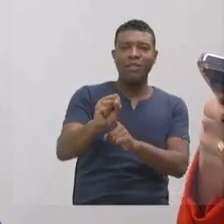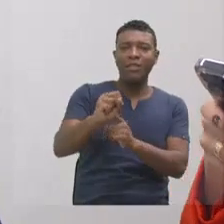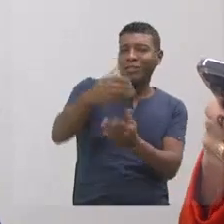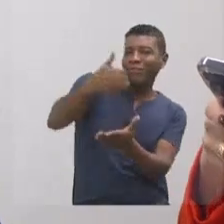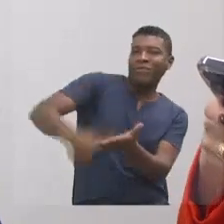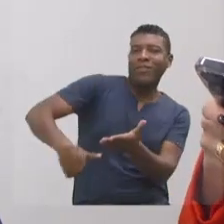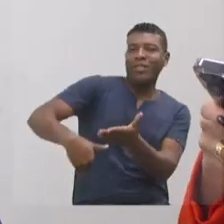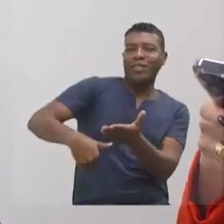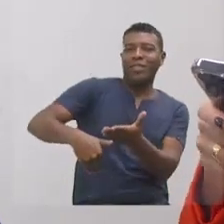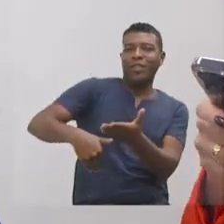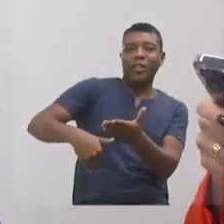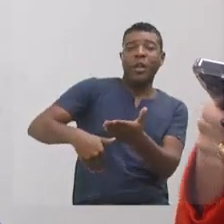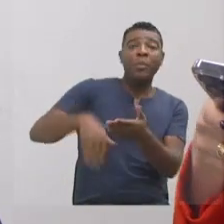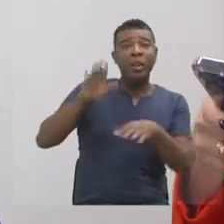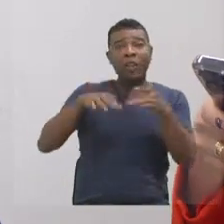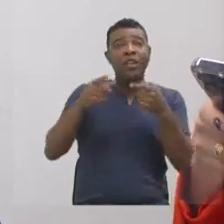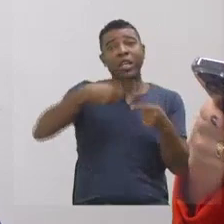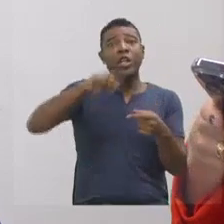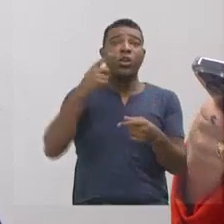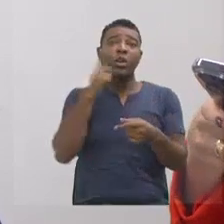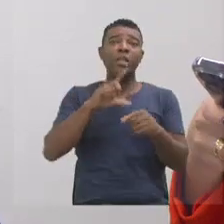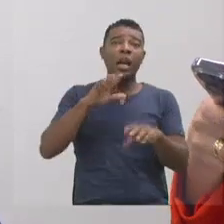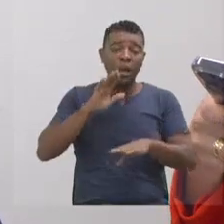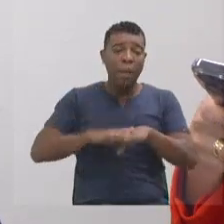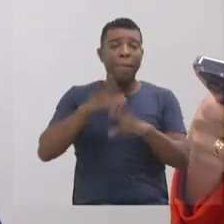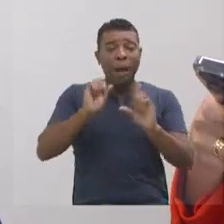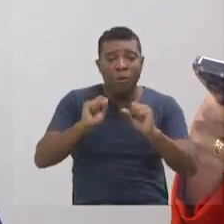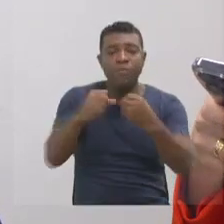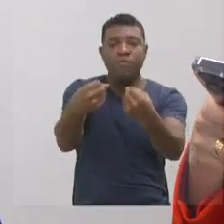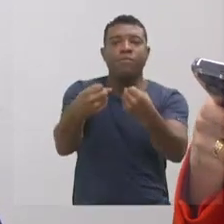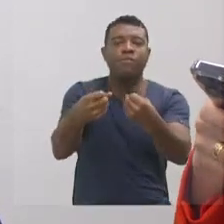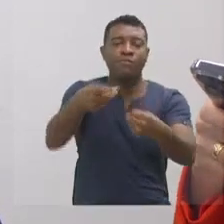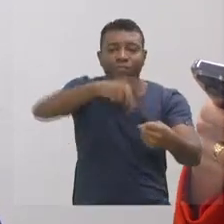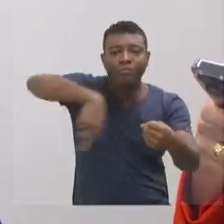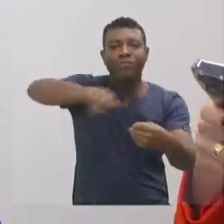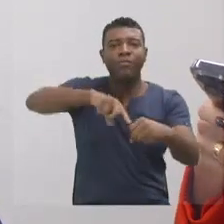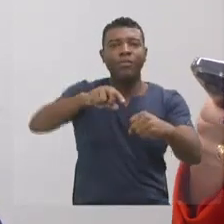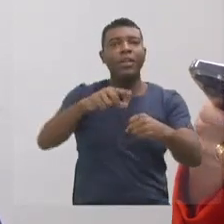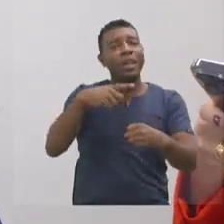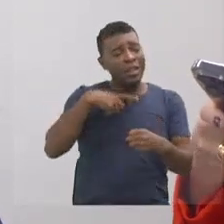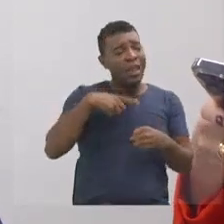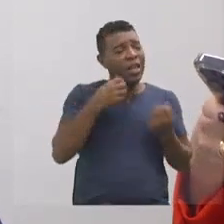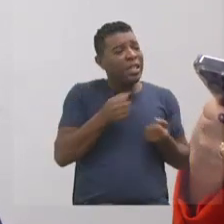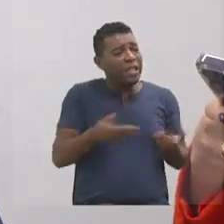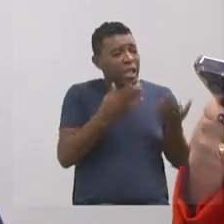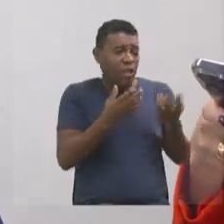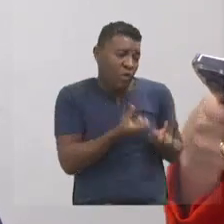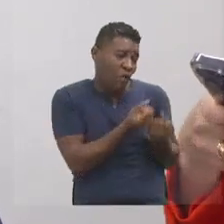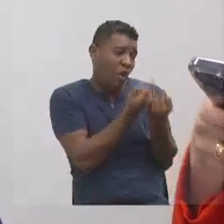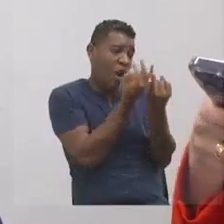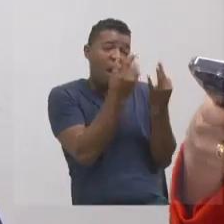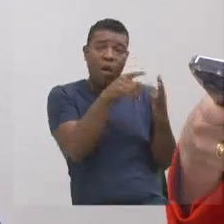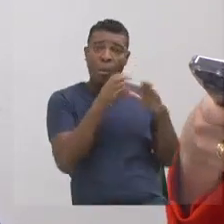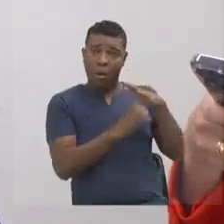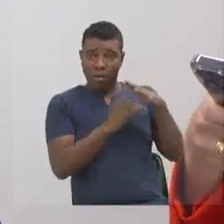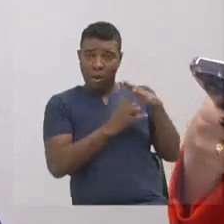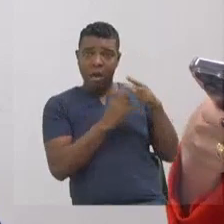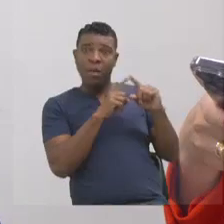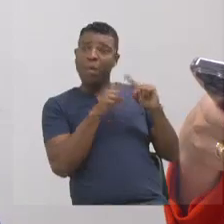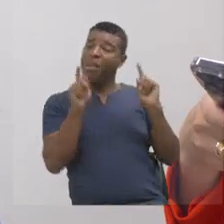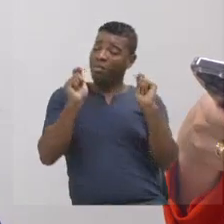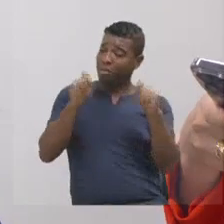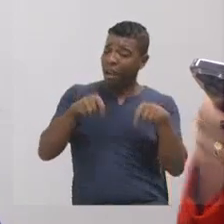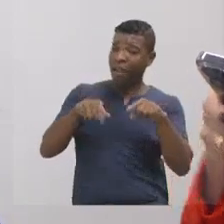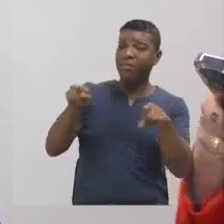da gente conseguir fazer esse fortalecimento a gente sabe que tá dando incentivo para algumas empresas mas eu acho que a gente pode chegar